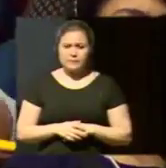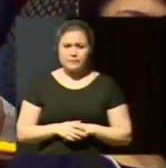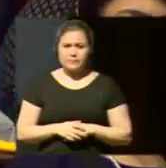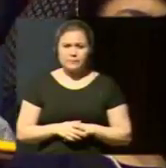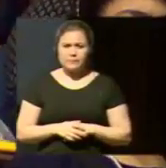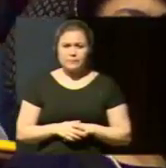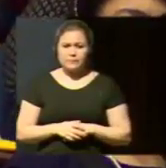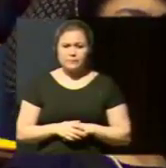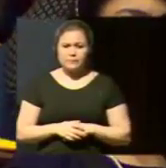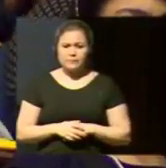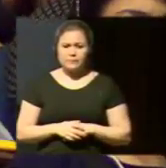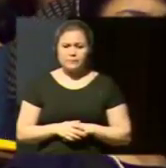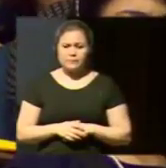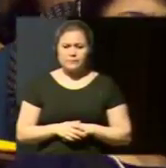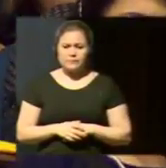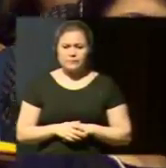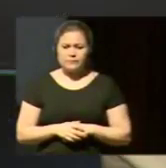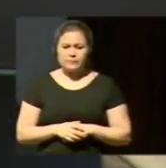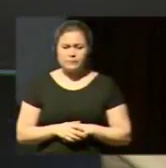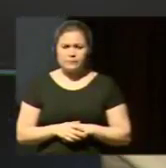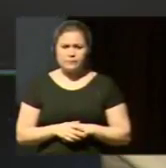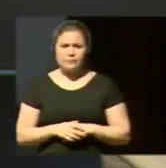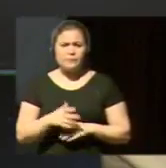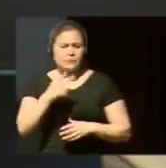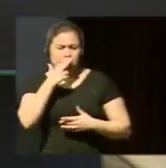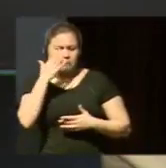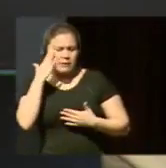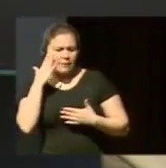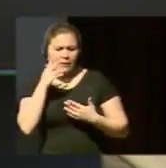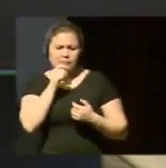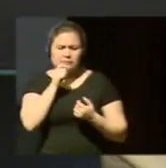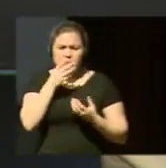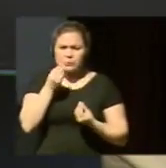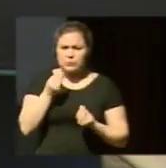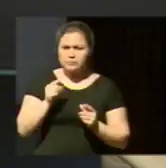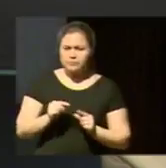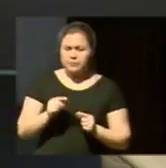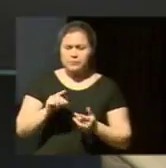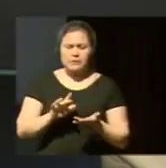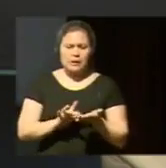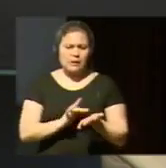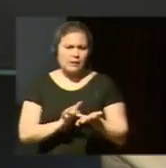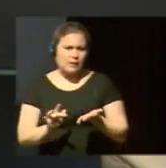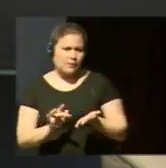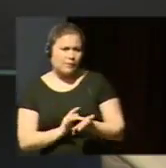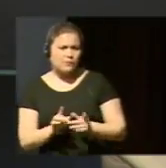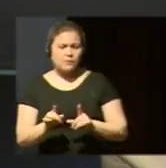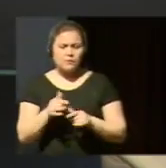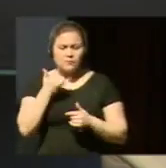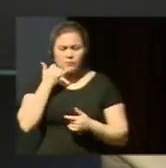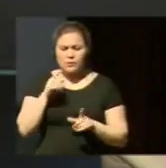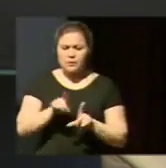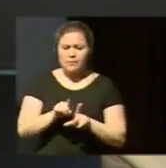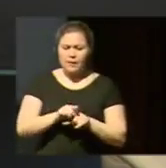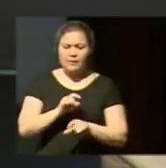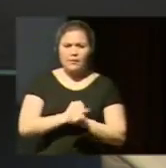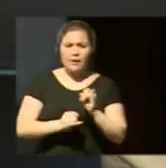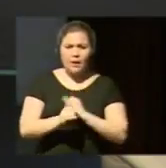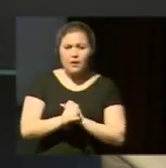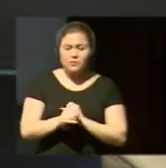Então, isso sobe de forma muito íngreme, com smartphone, internet. É uma